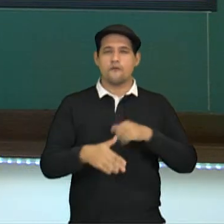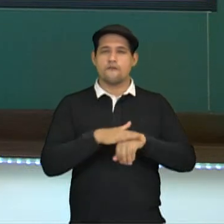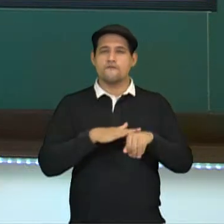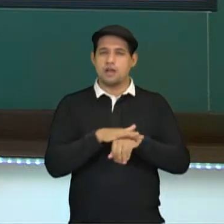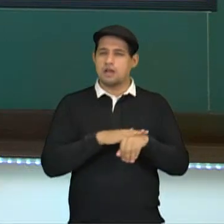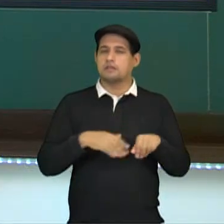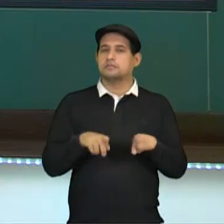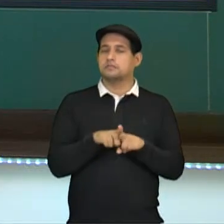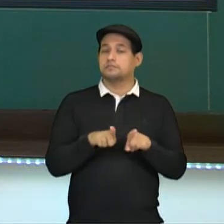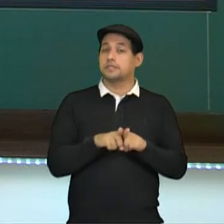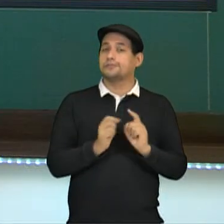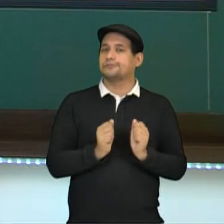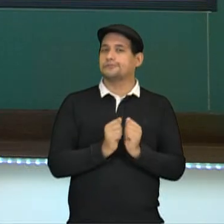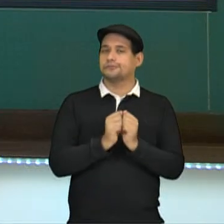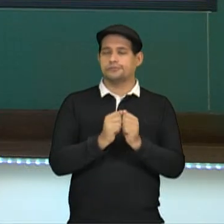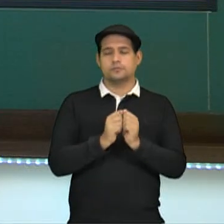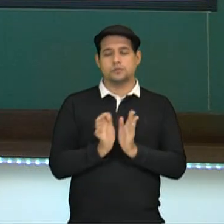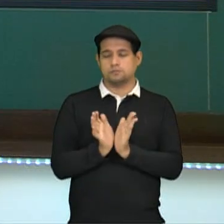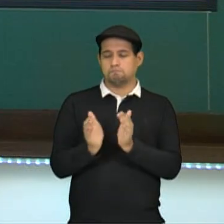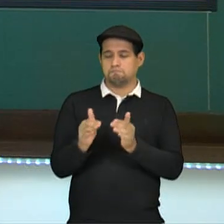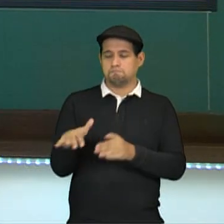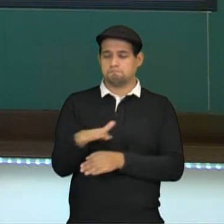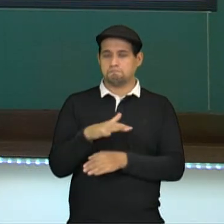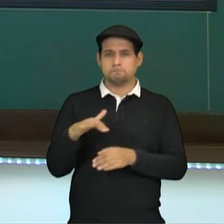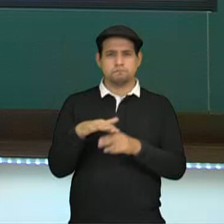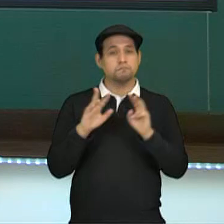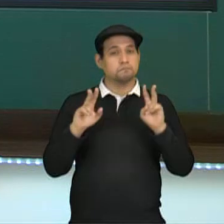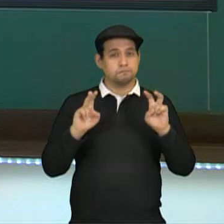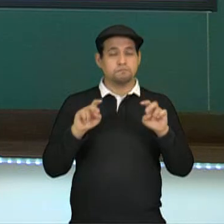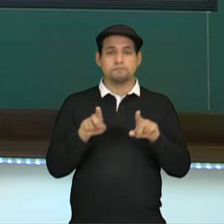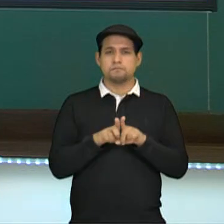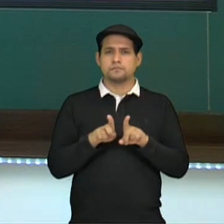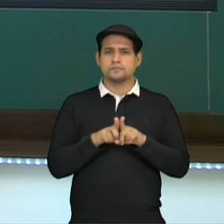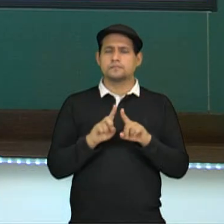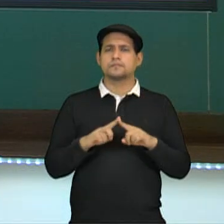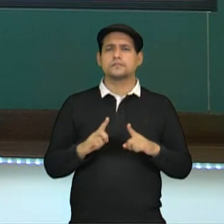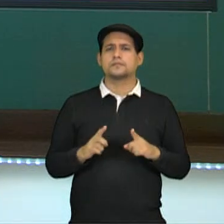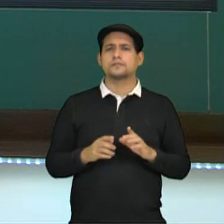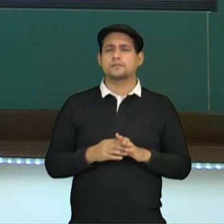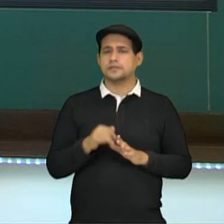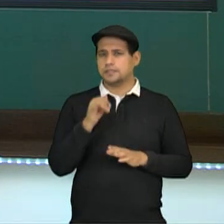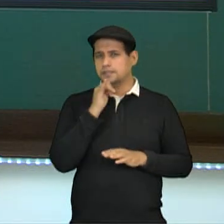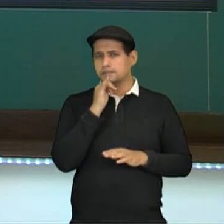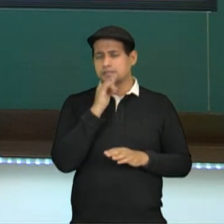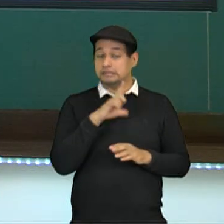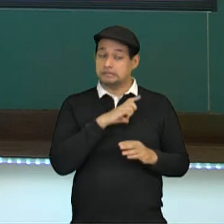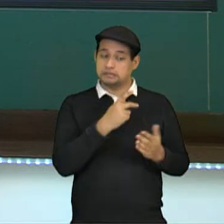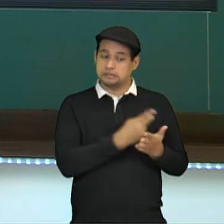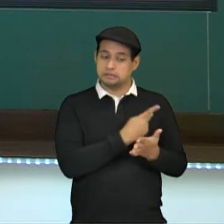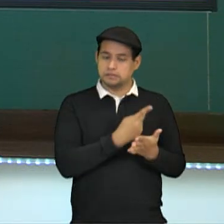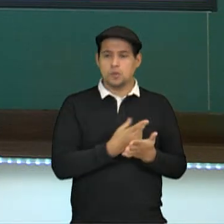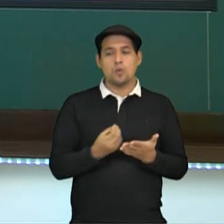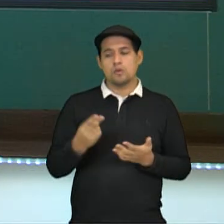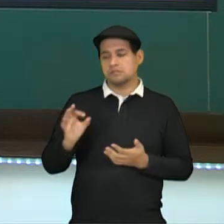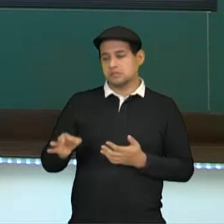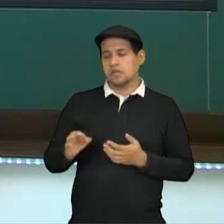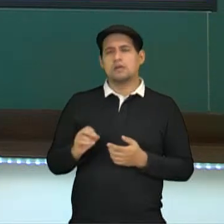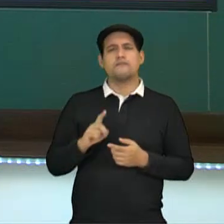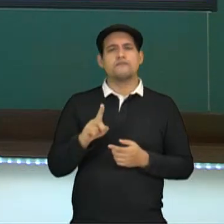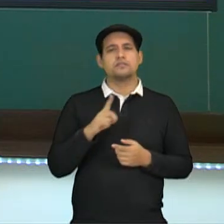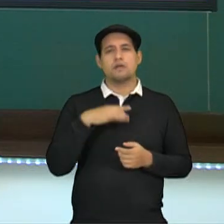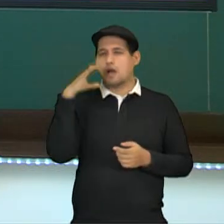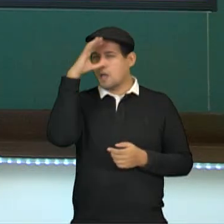discuta, converse ali com a sua turma a respeito disso. Assim, entre erros e acertos, vocês